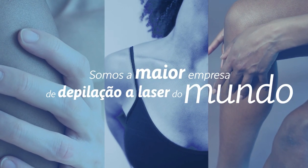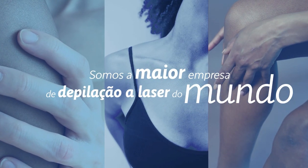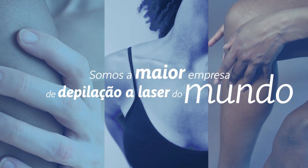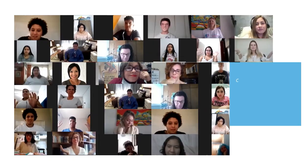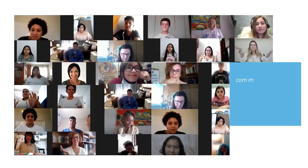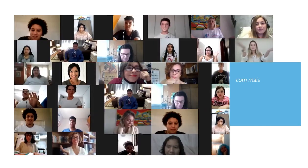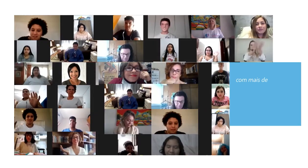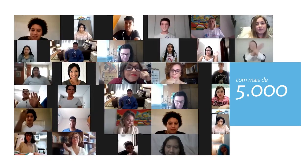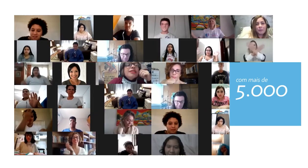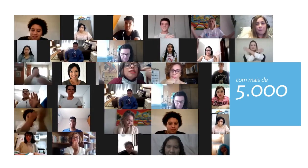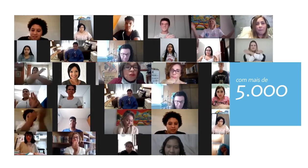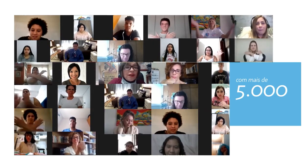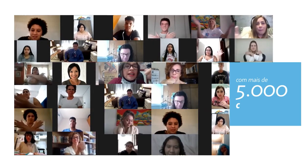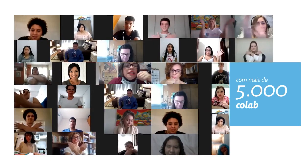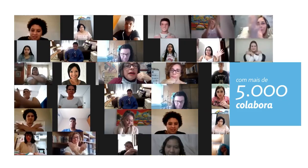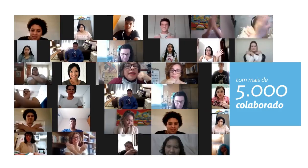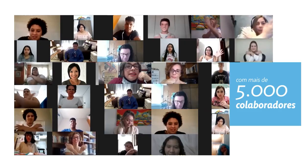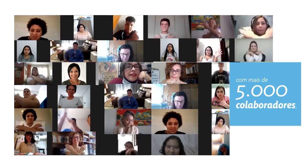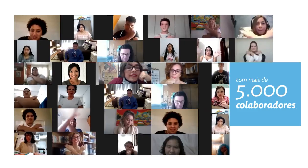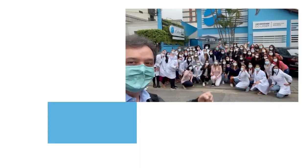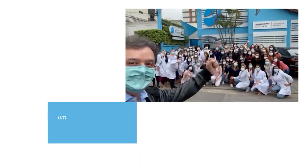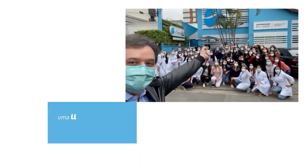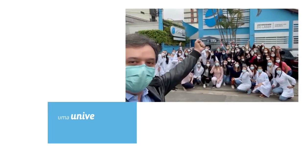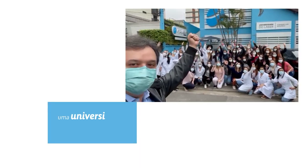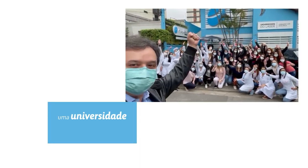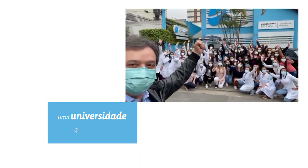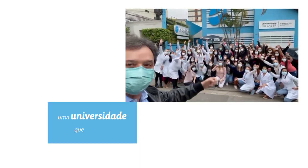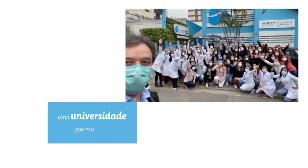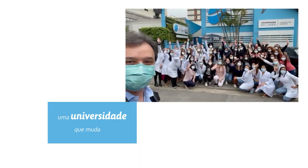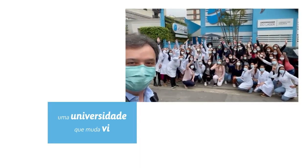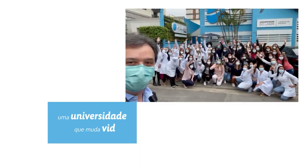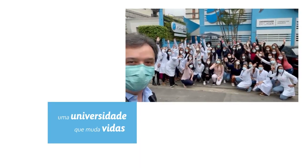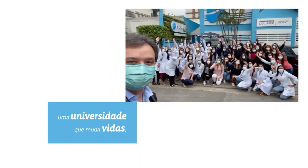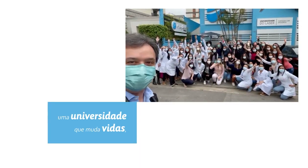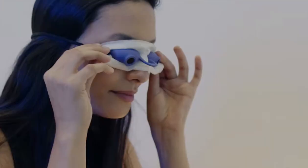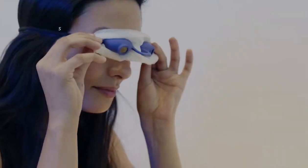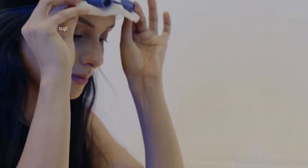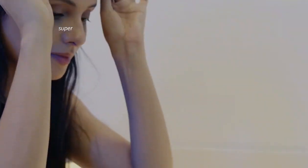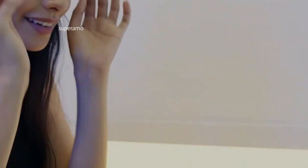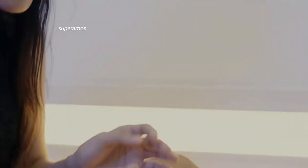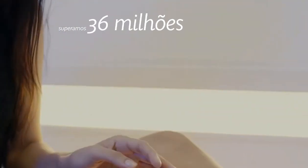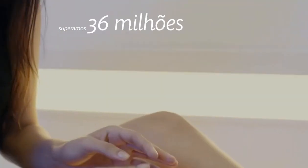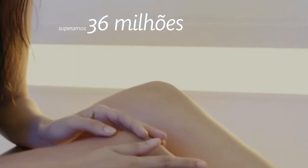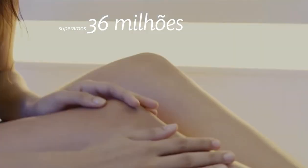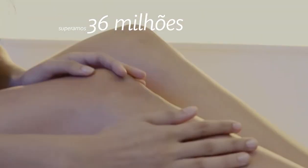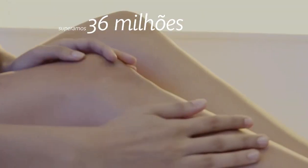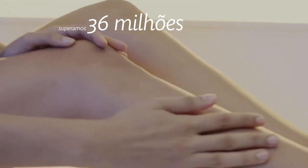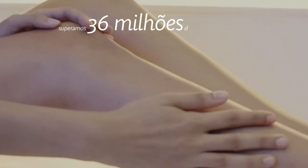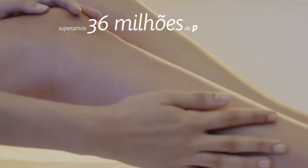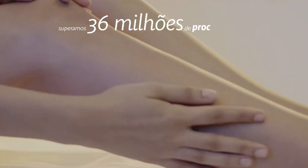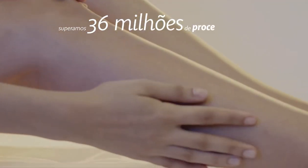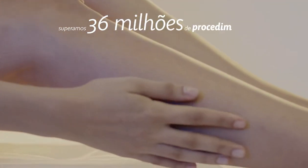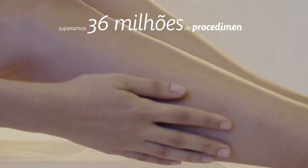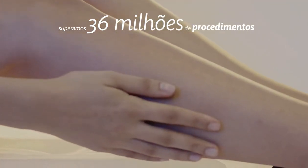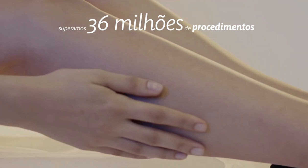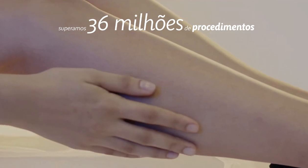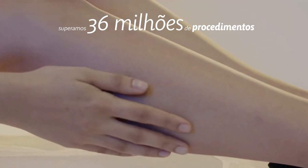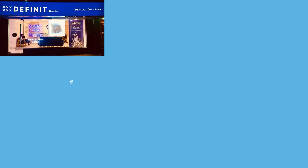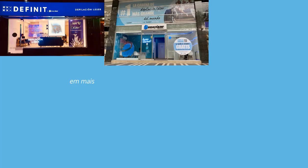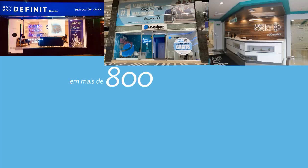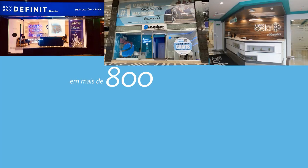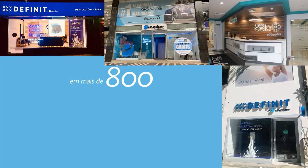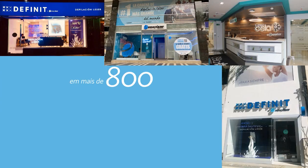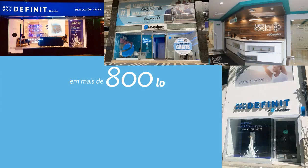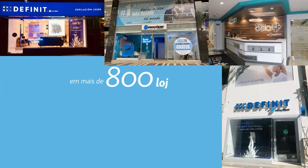laser do mundo com mais de 5.000 colaboradores uma universidade que muda vidas superamos 36 milhões